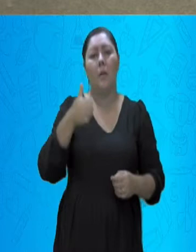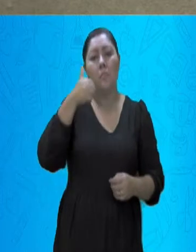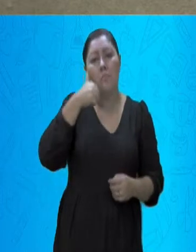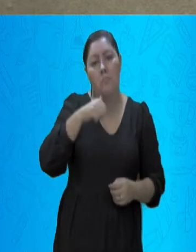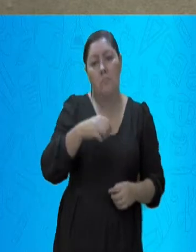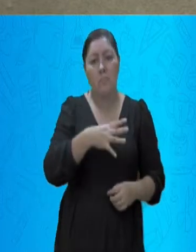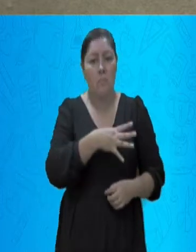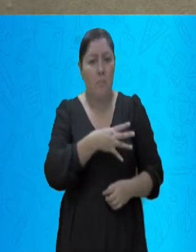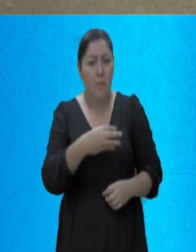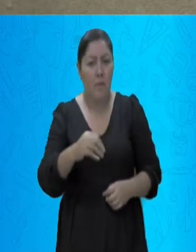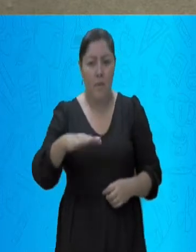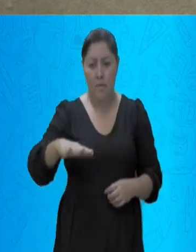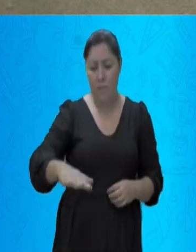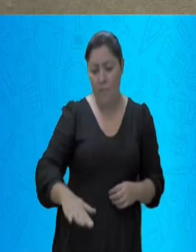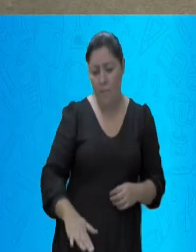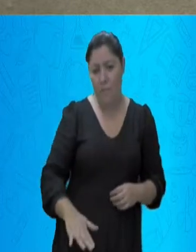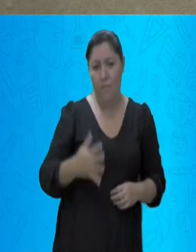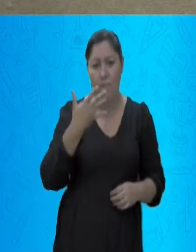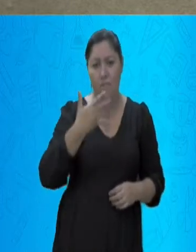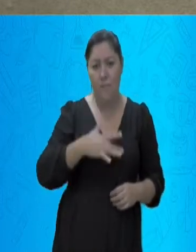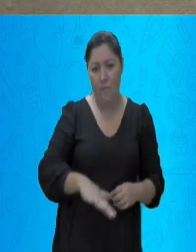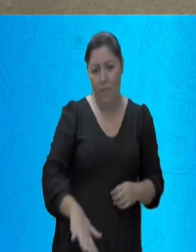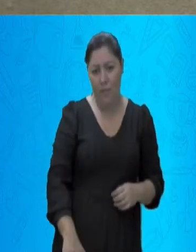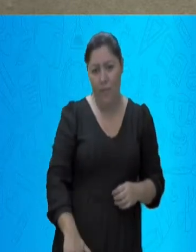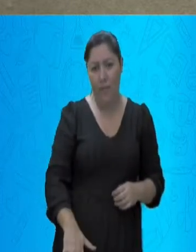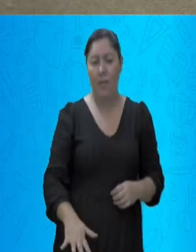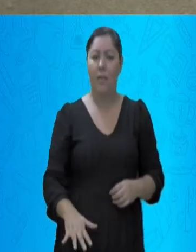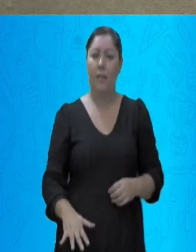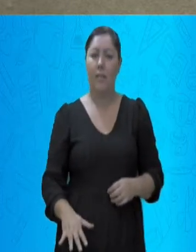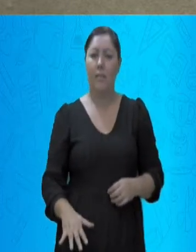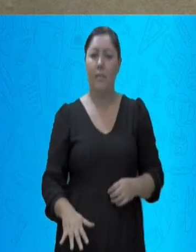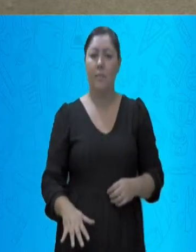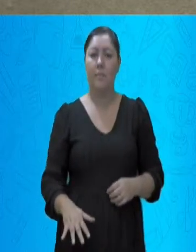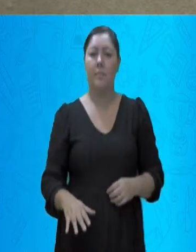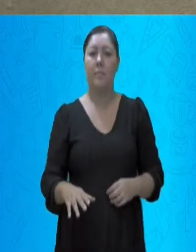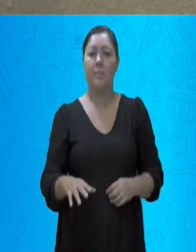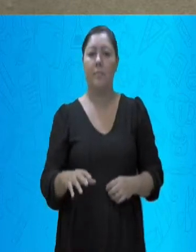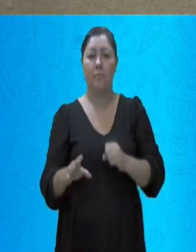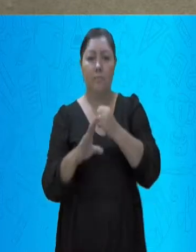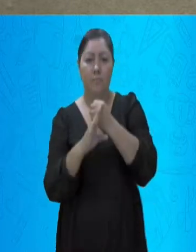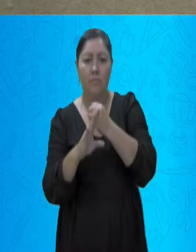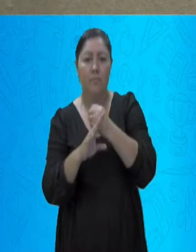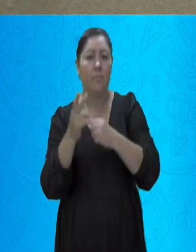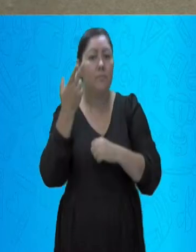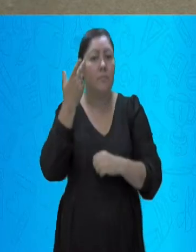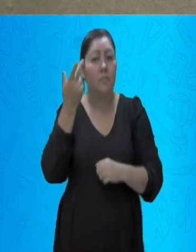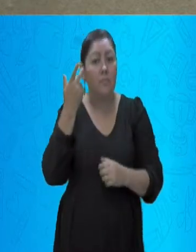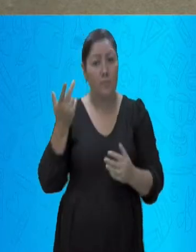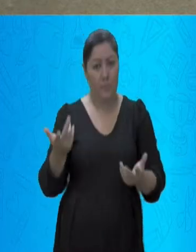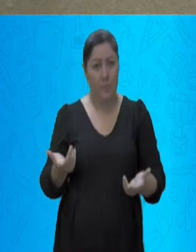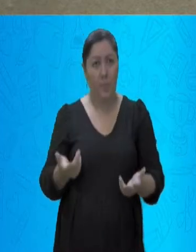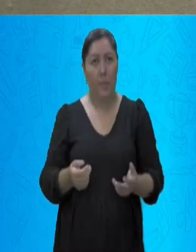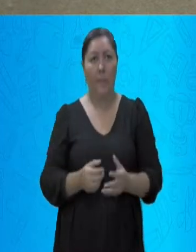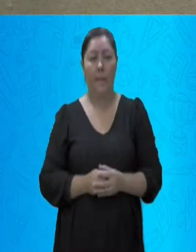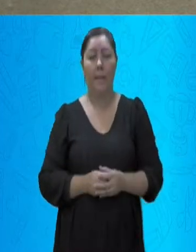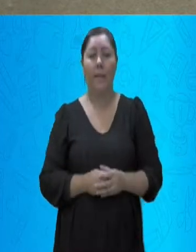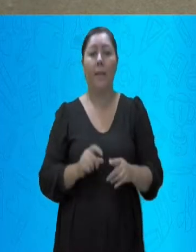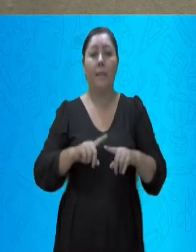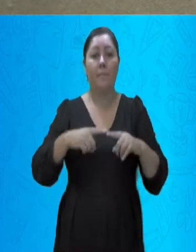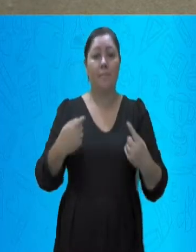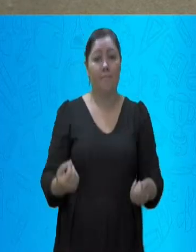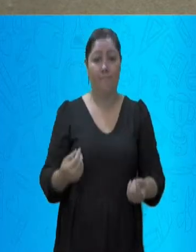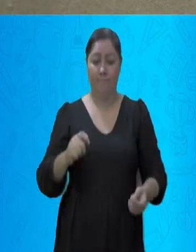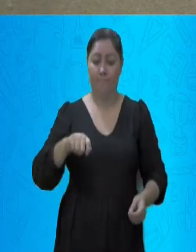é uma criança, então substantivo comum, criança. Mas eu dei o nome a essa filha de